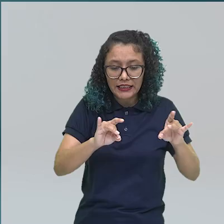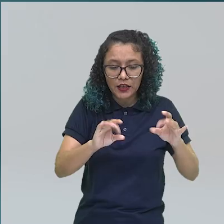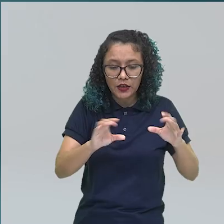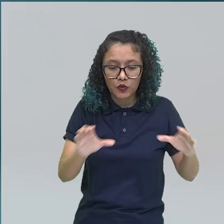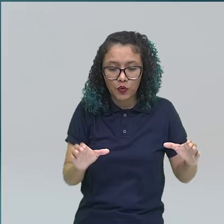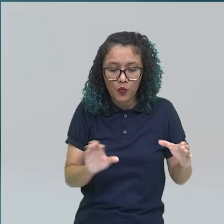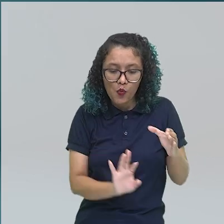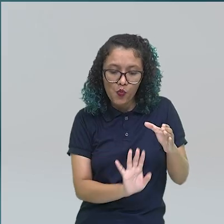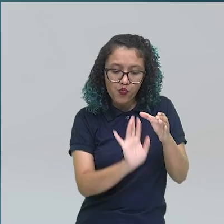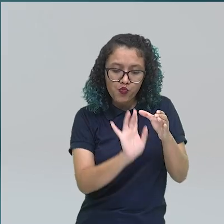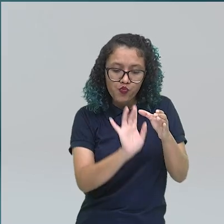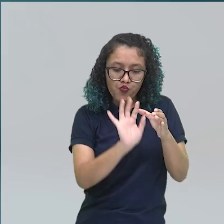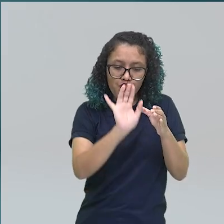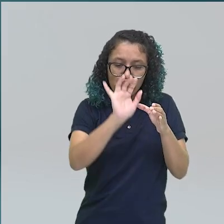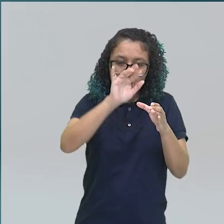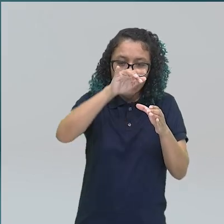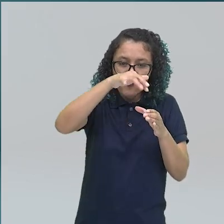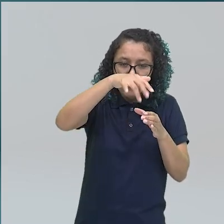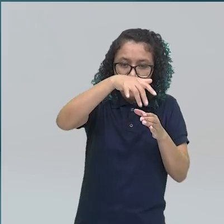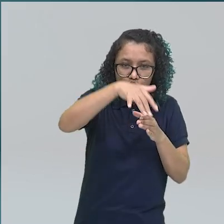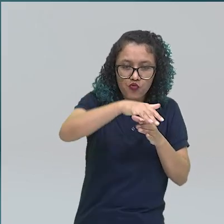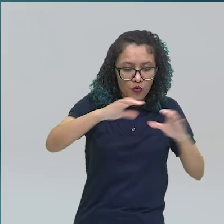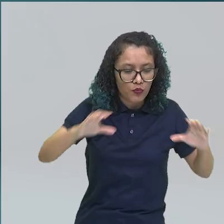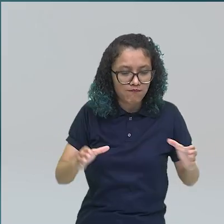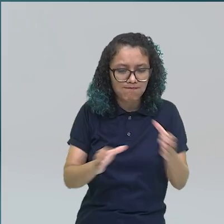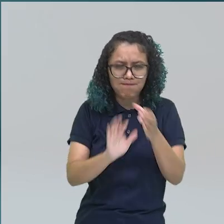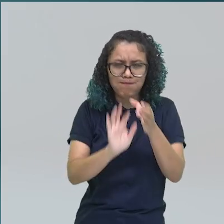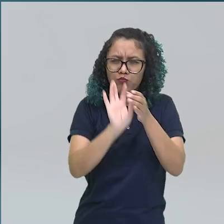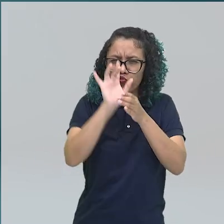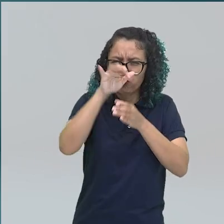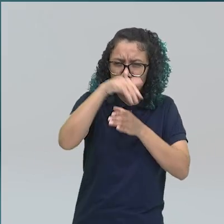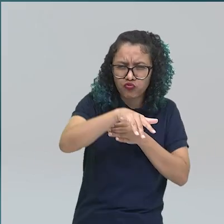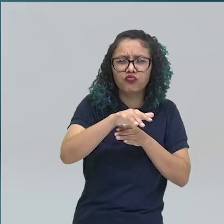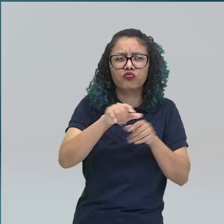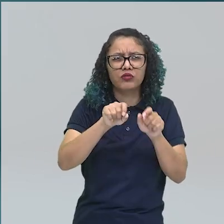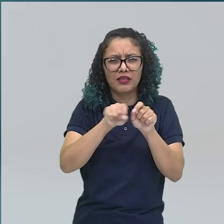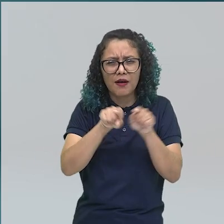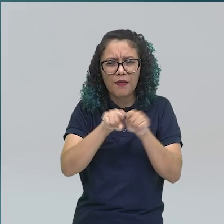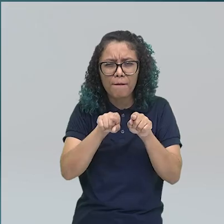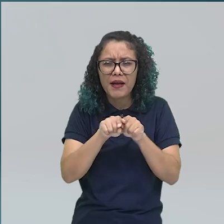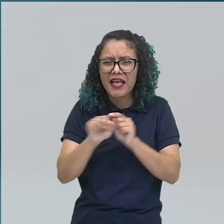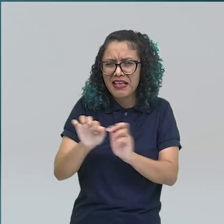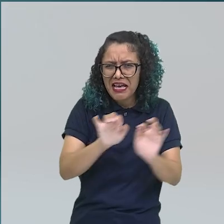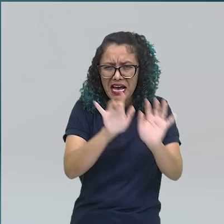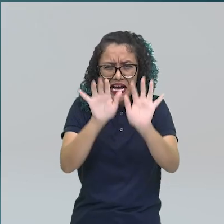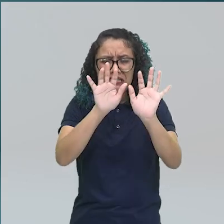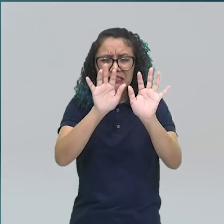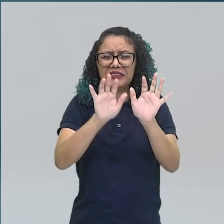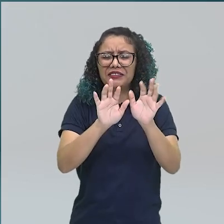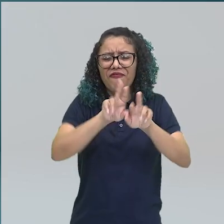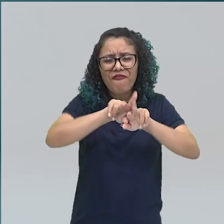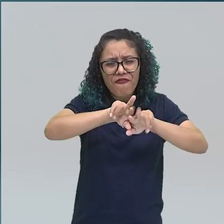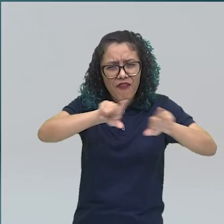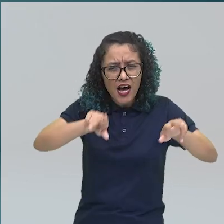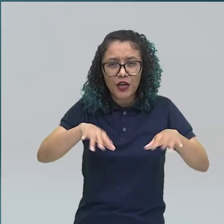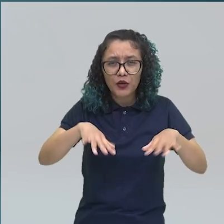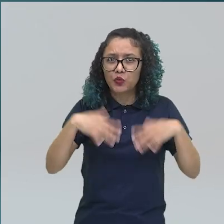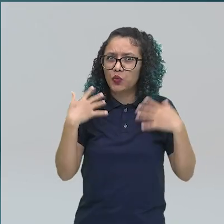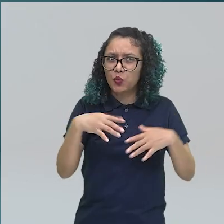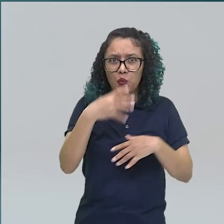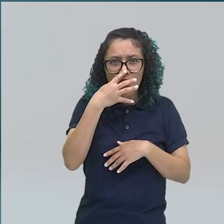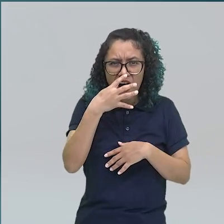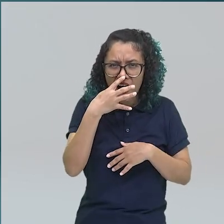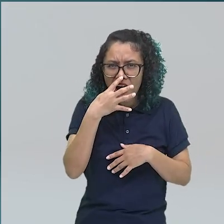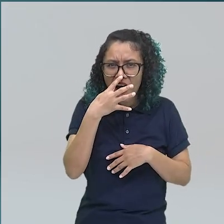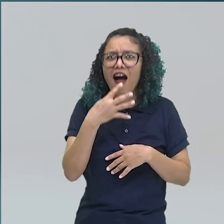manto sobe à superfície, criando vulcões que cospem lava, cinzas e gases quentes, um verdadeiro show de fogo